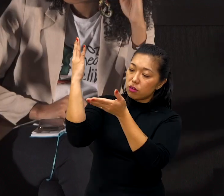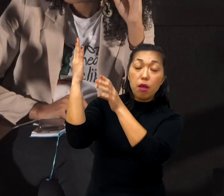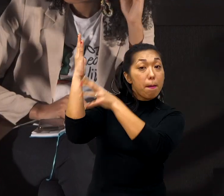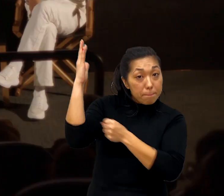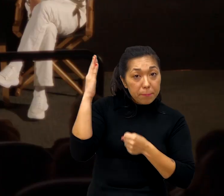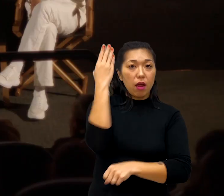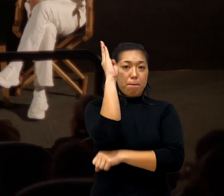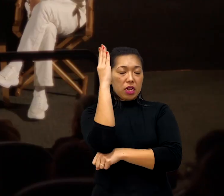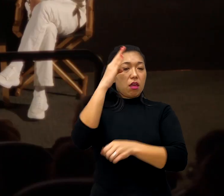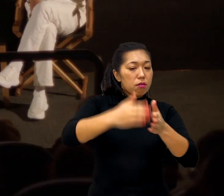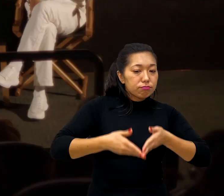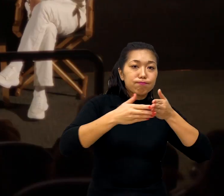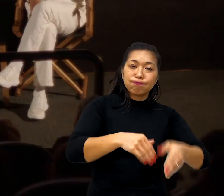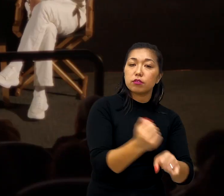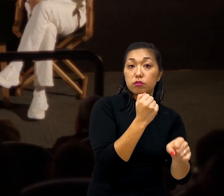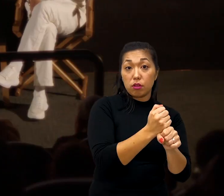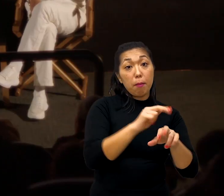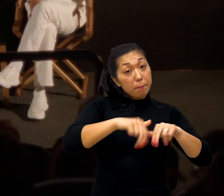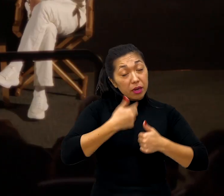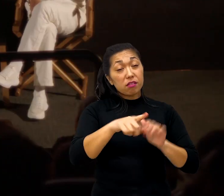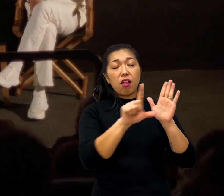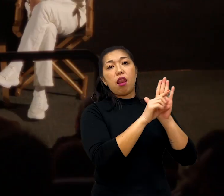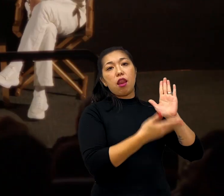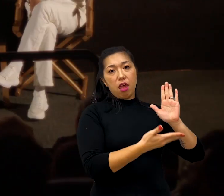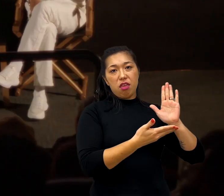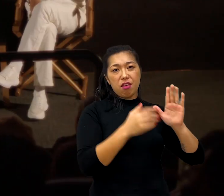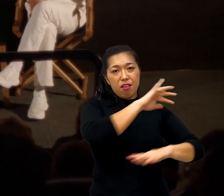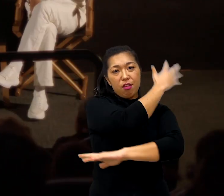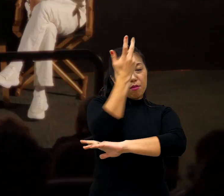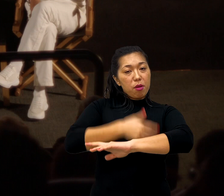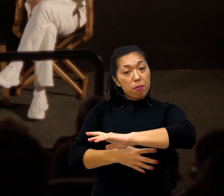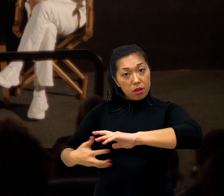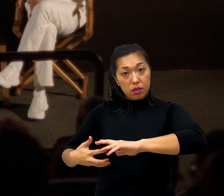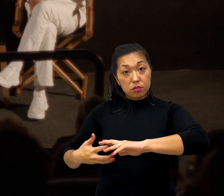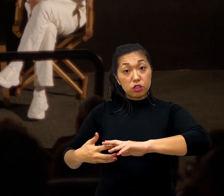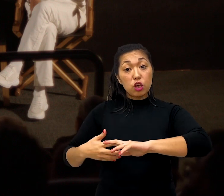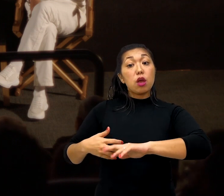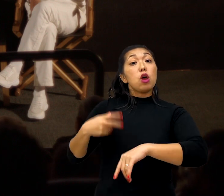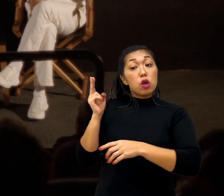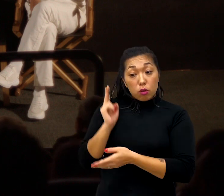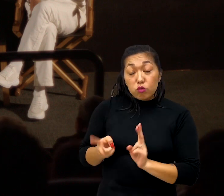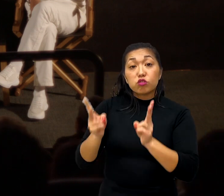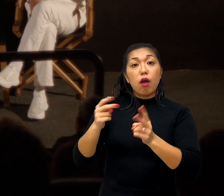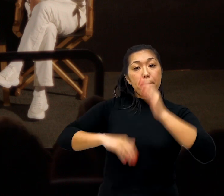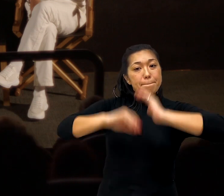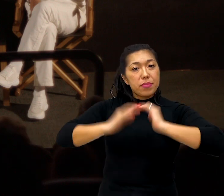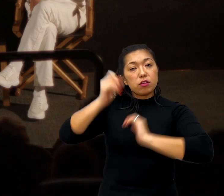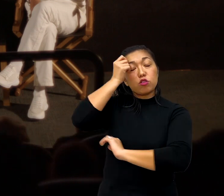nossa legislação ambiental, para impedir, muitas vezes, a prática cultural, espiritual e